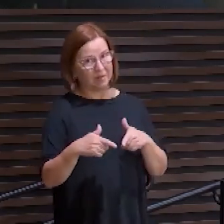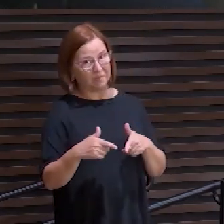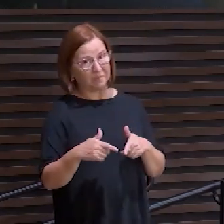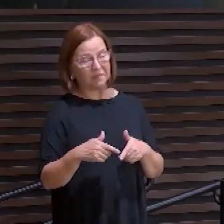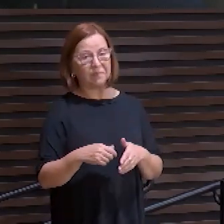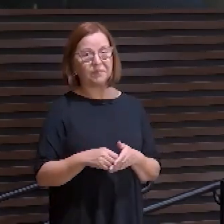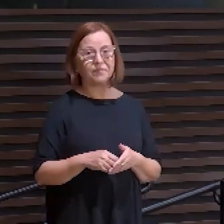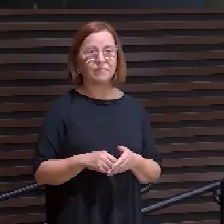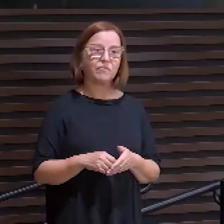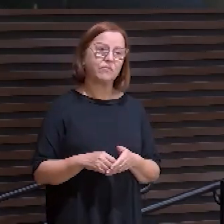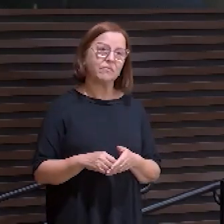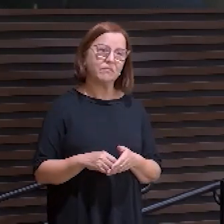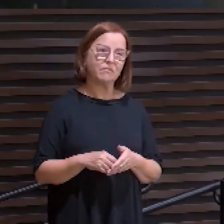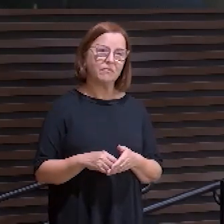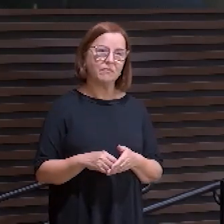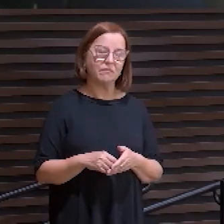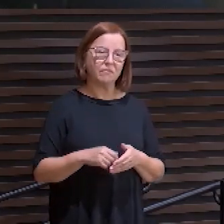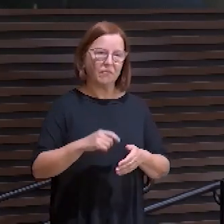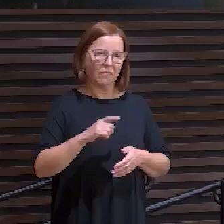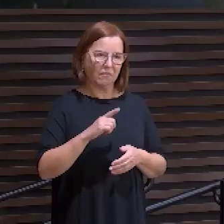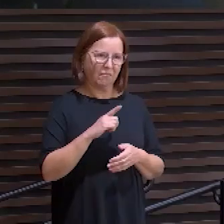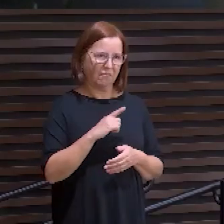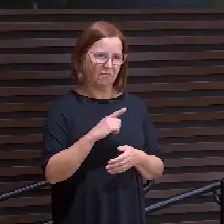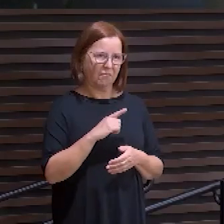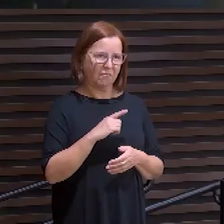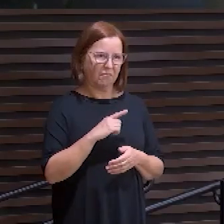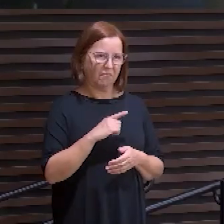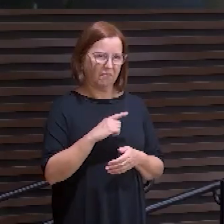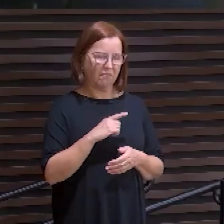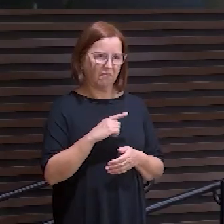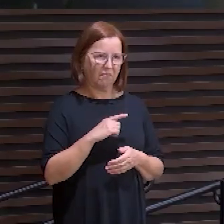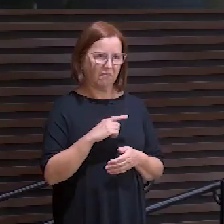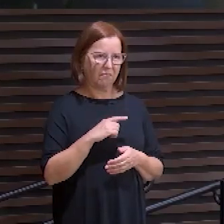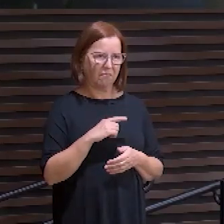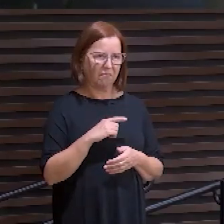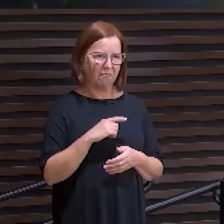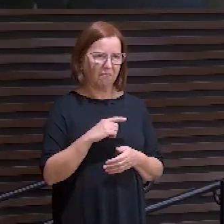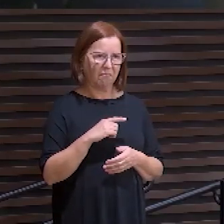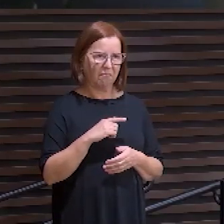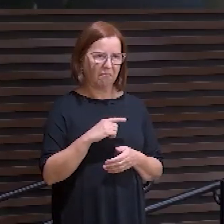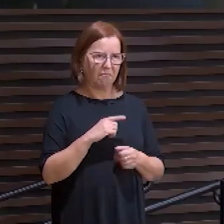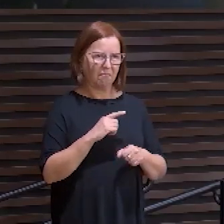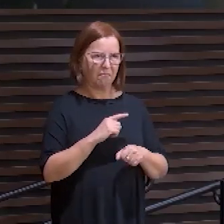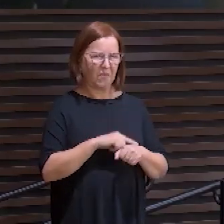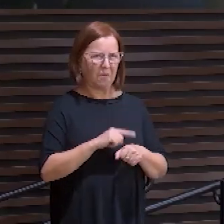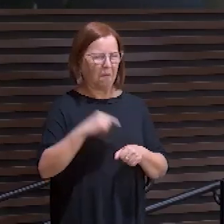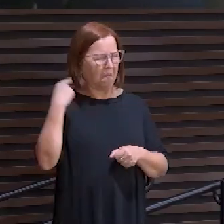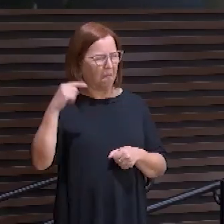ele tinha surtos, bebia como um gambá